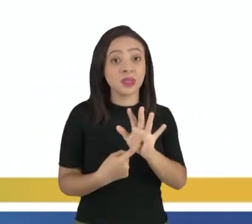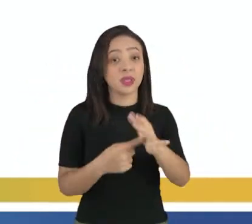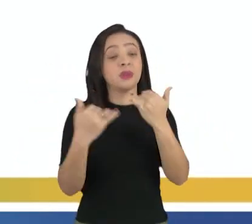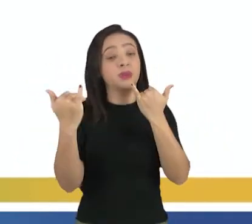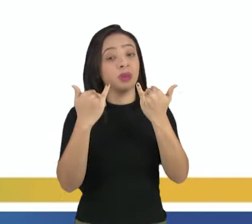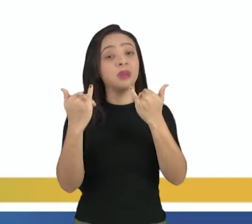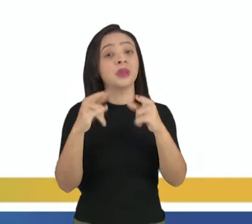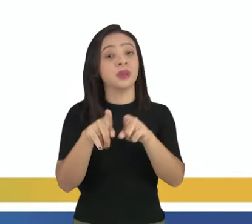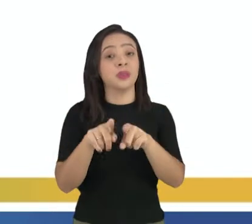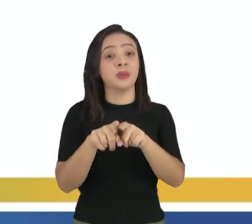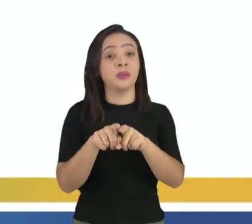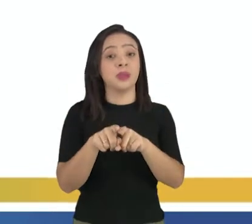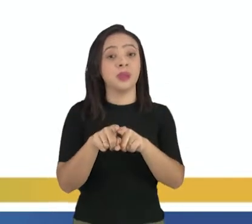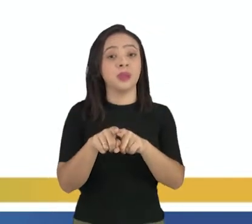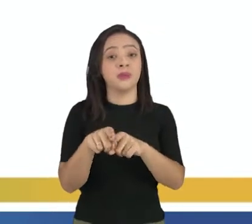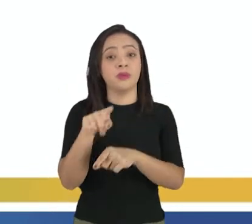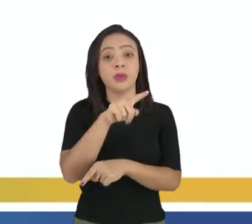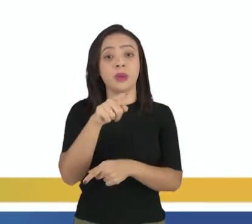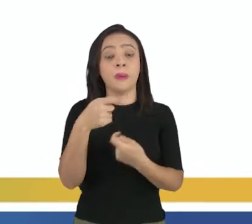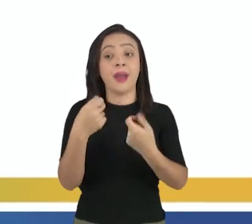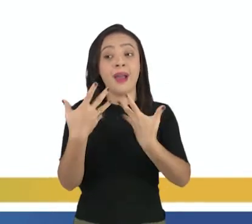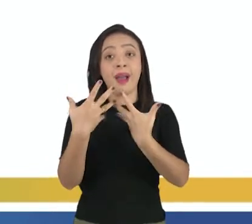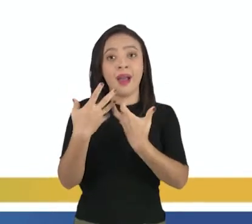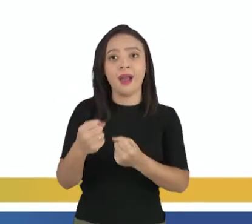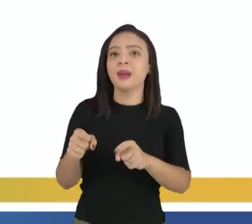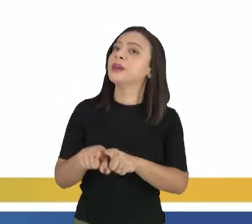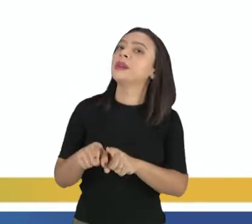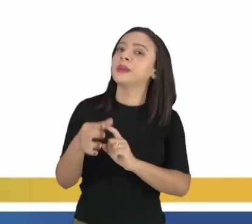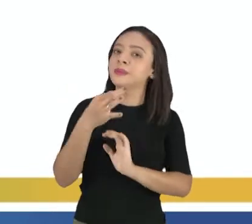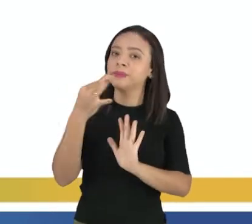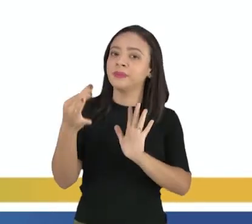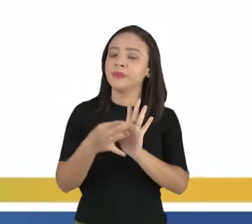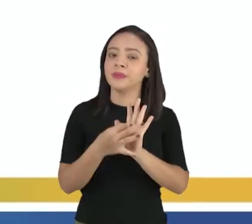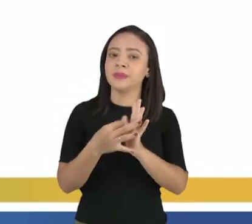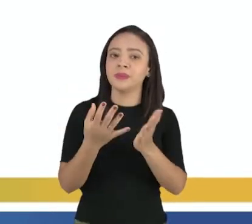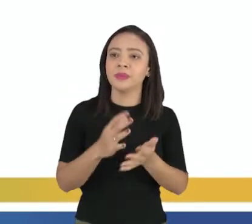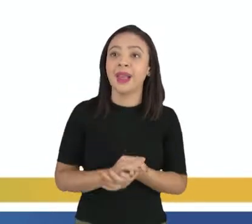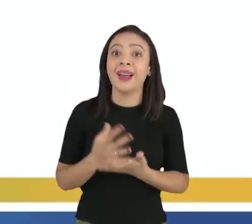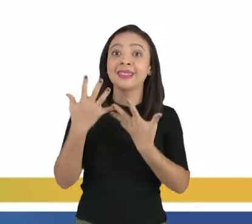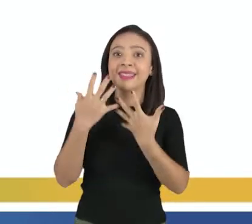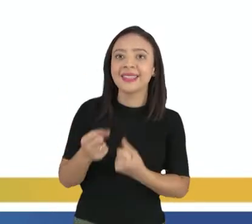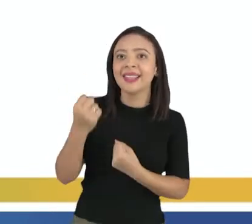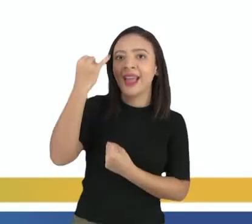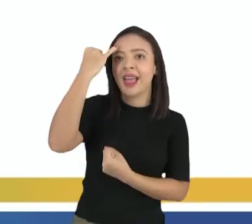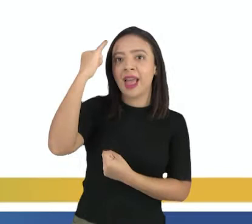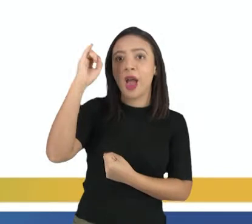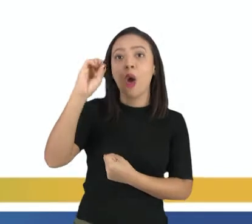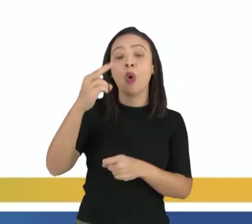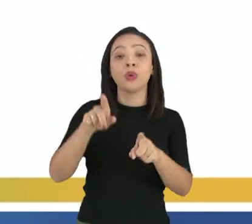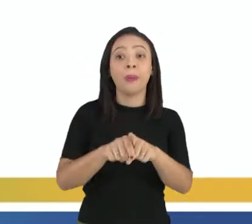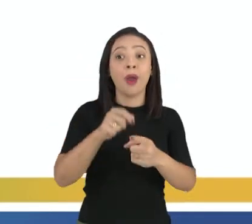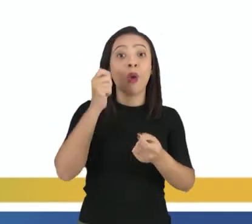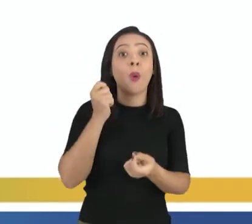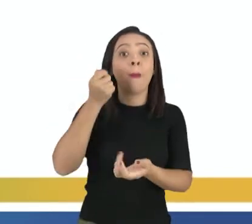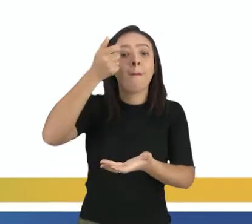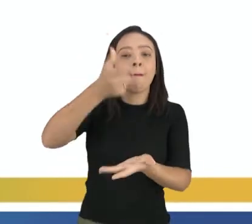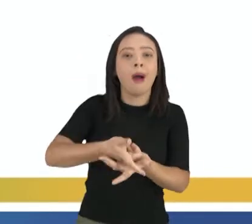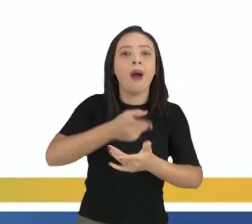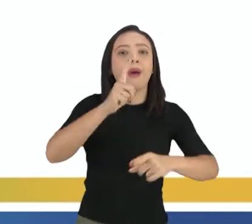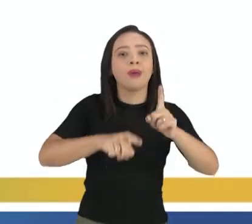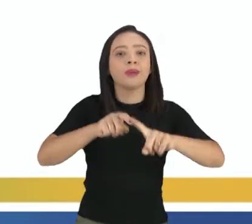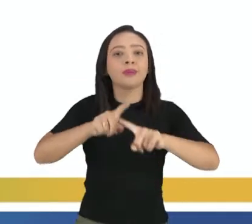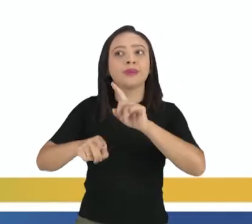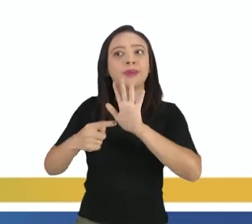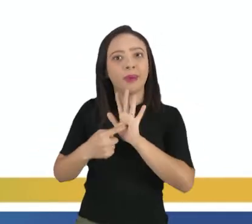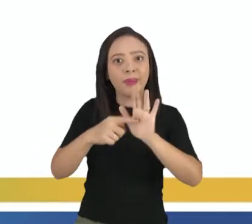informação, ele precisa te convencer a comprar aquela ideia ou aquele produto, ok?